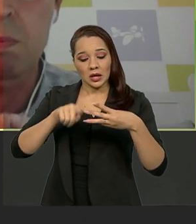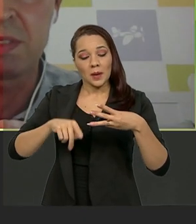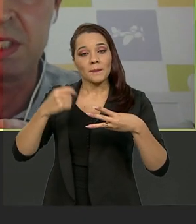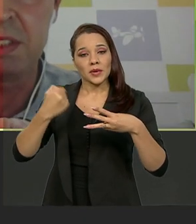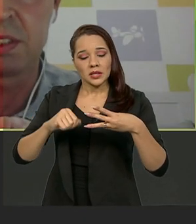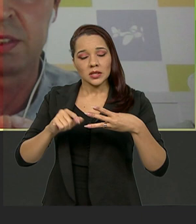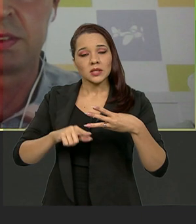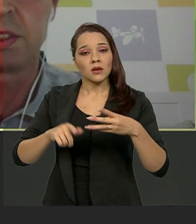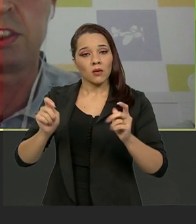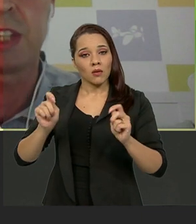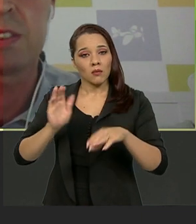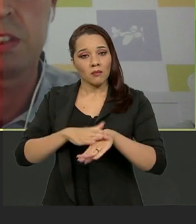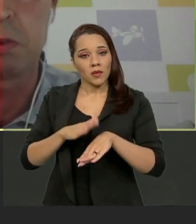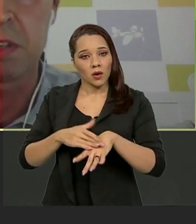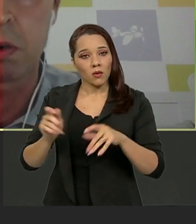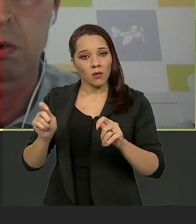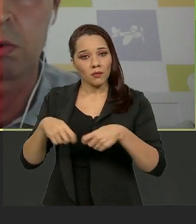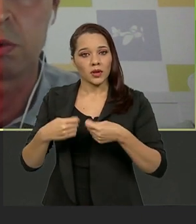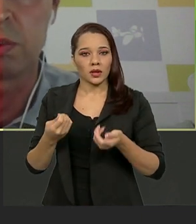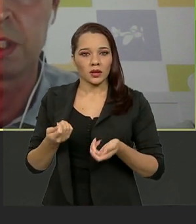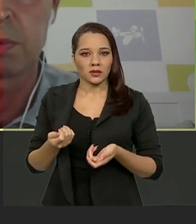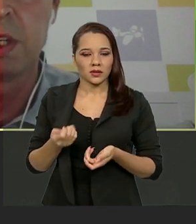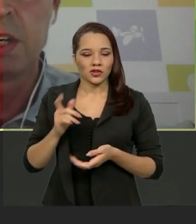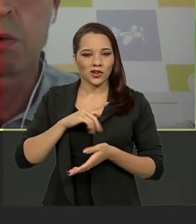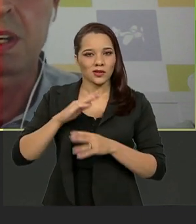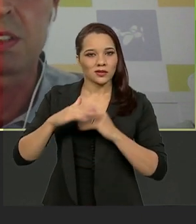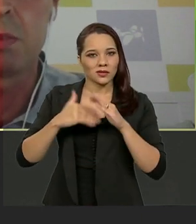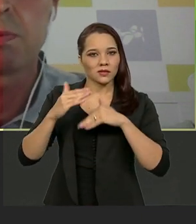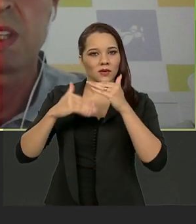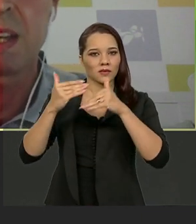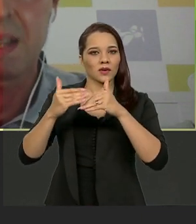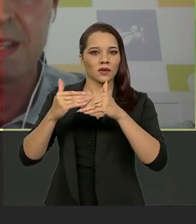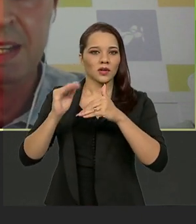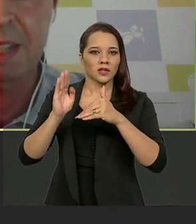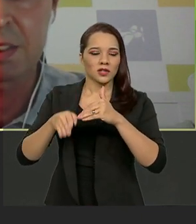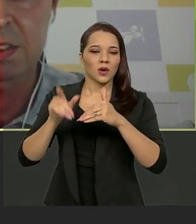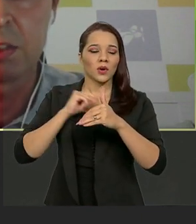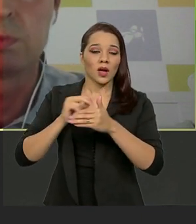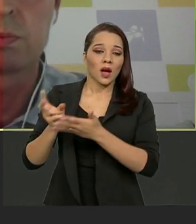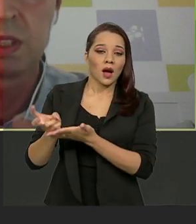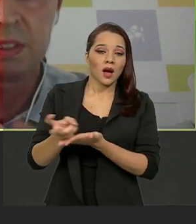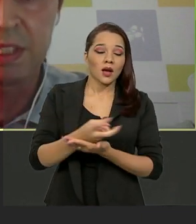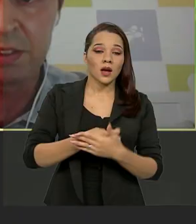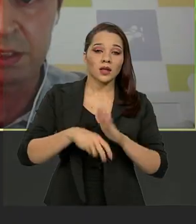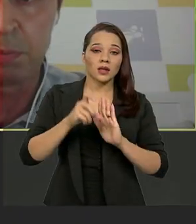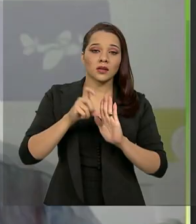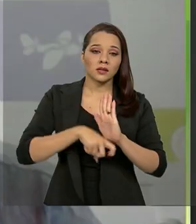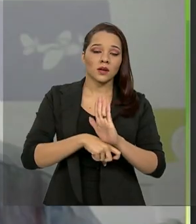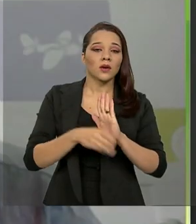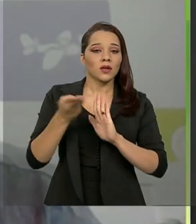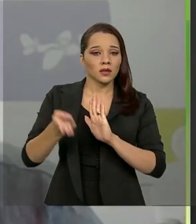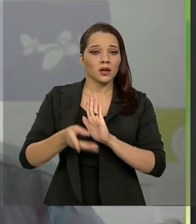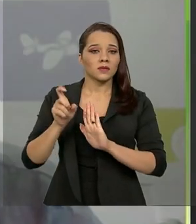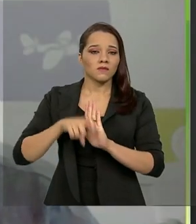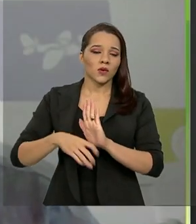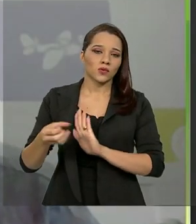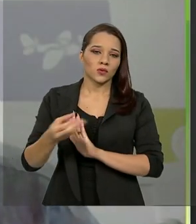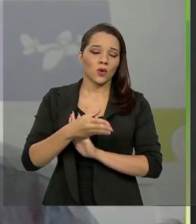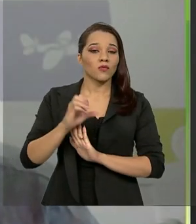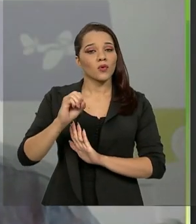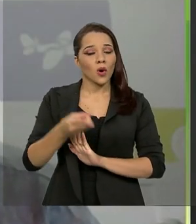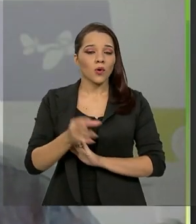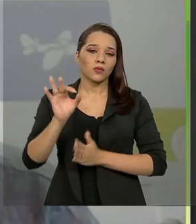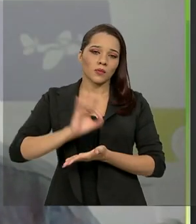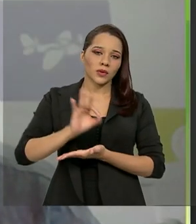sua competência, que já desenvolveram ao longo do tempo, com relação à arrecadação desse imposto novo ou de uma